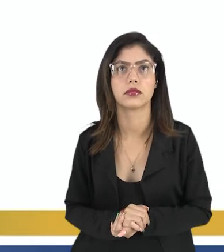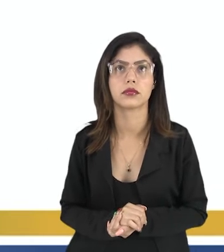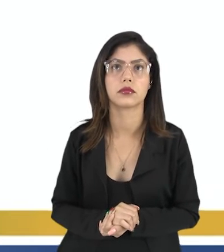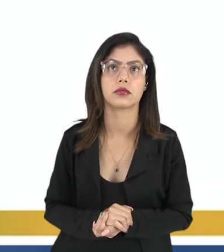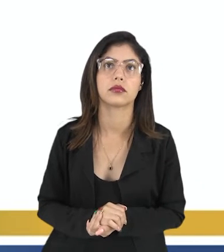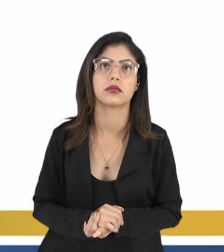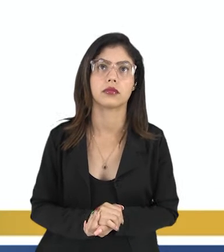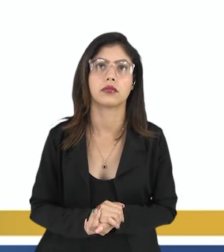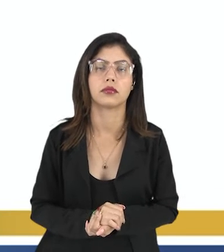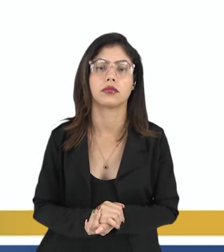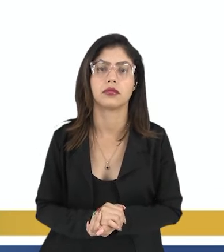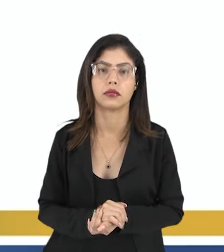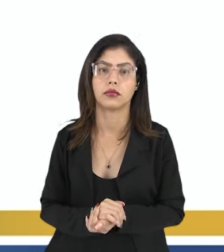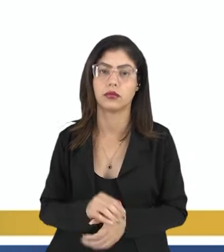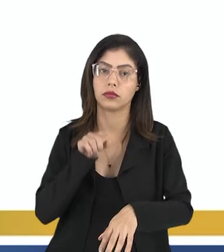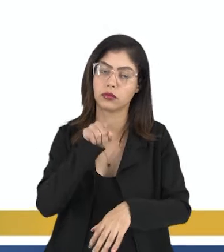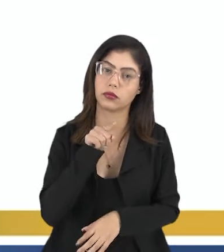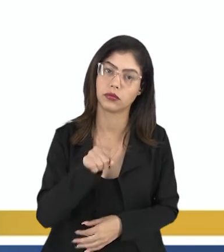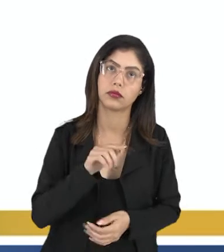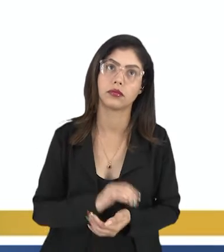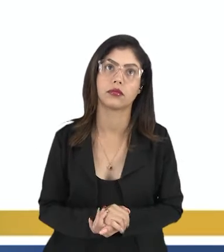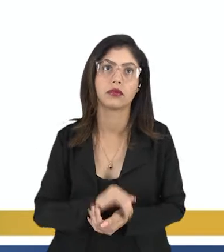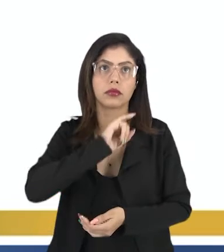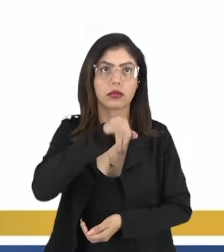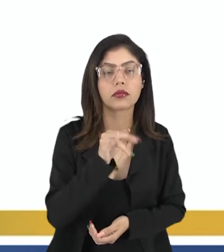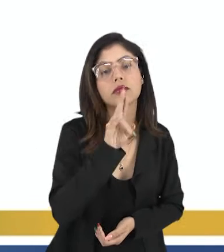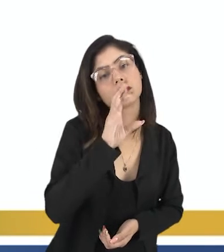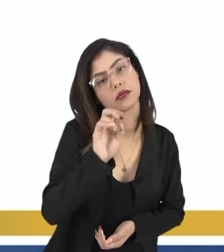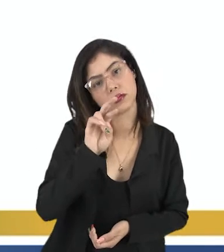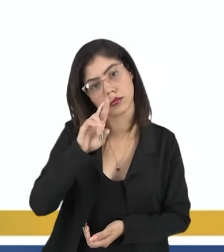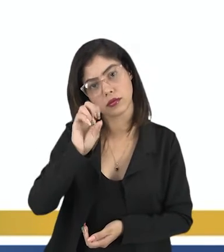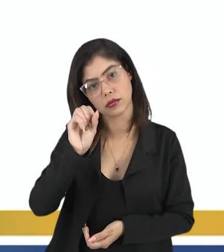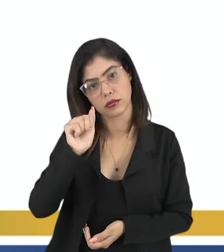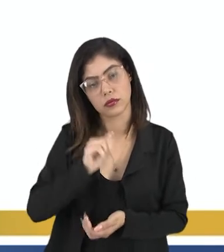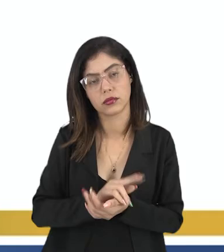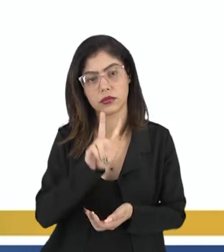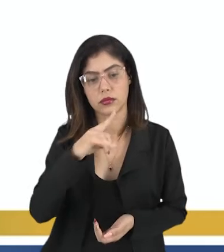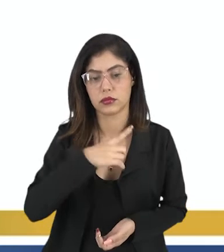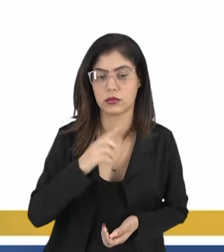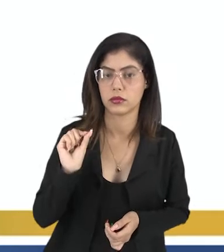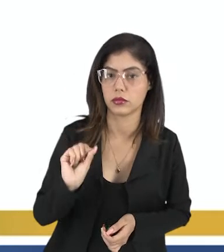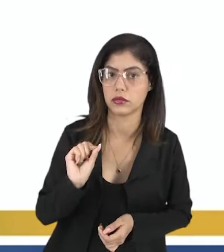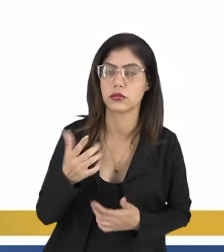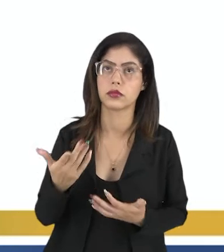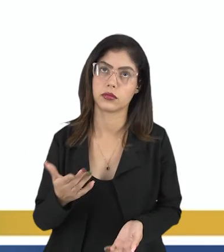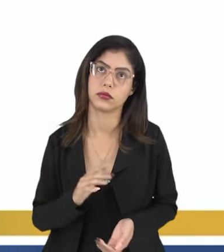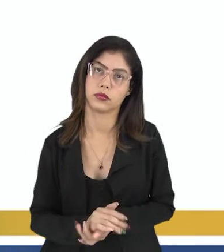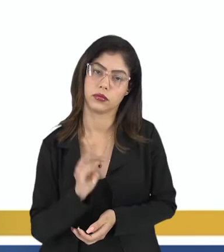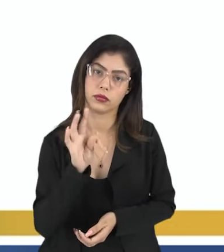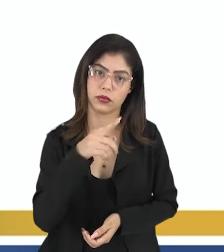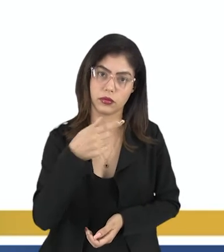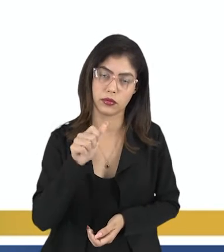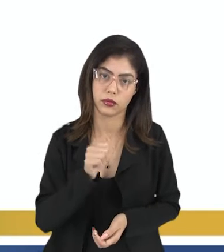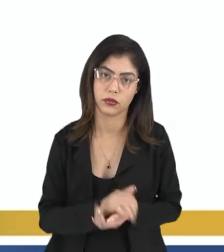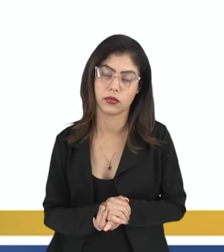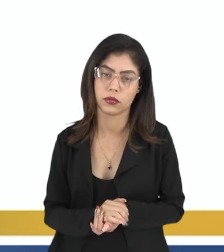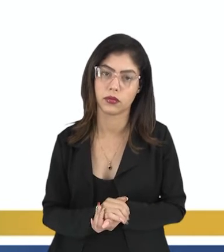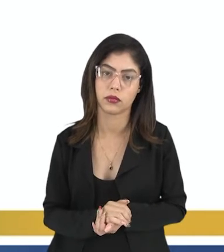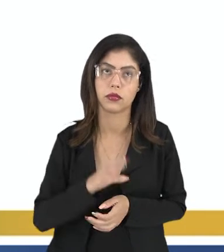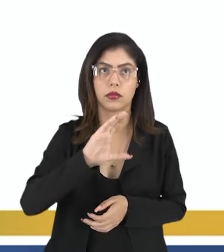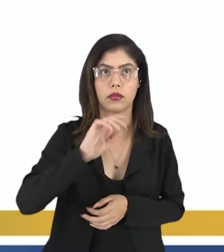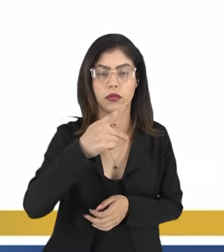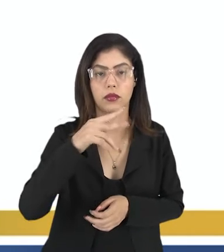compostos. E aí, os juros compostos, ele vai ter a taxa aí, um